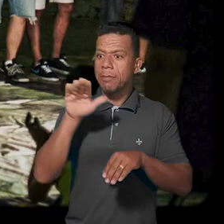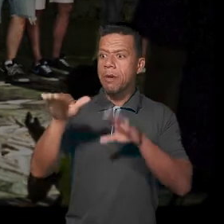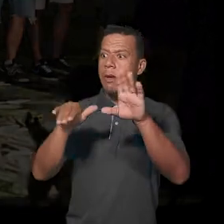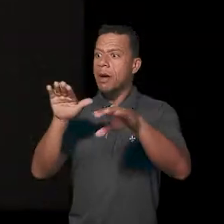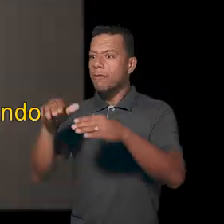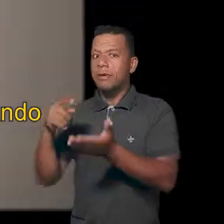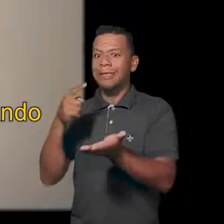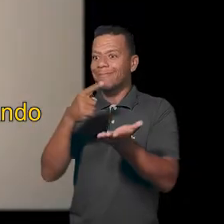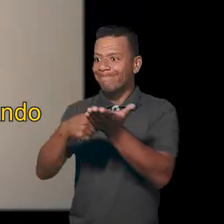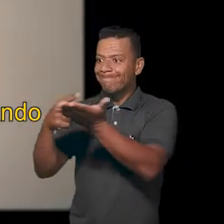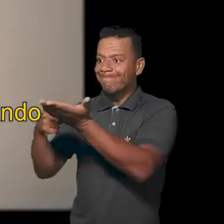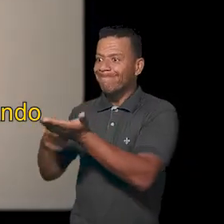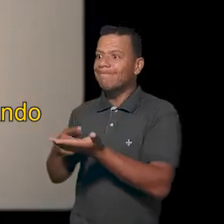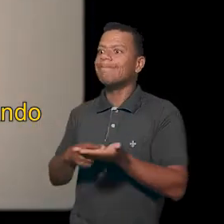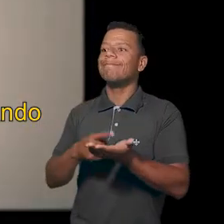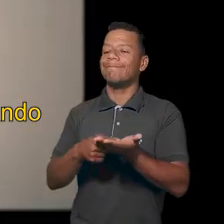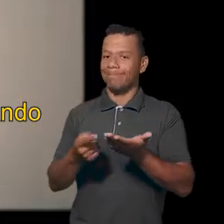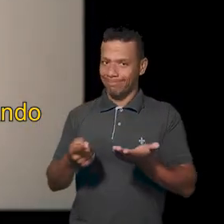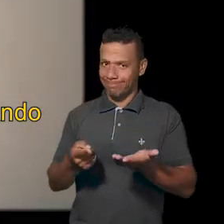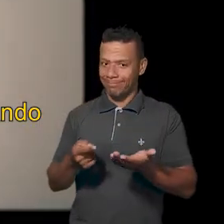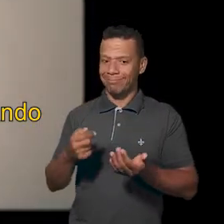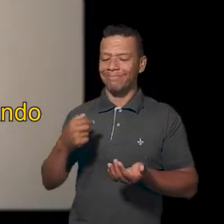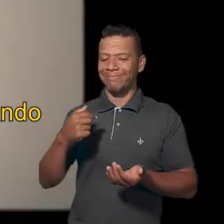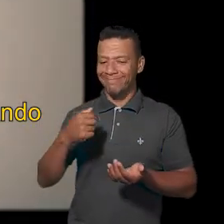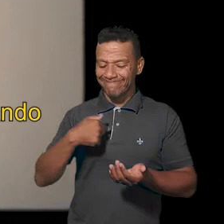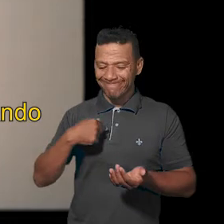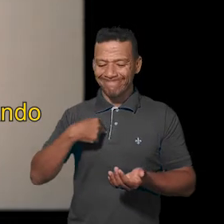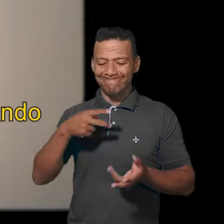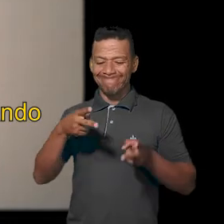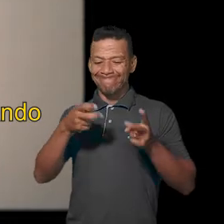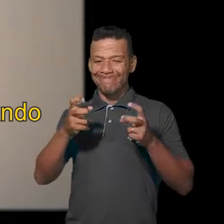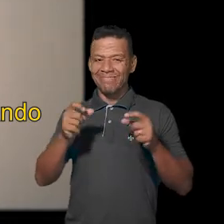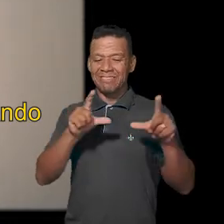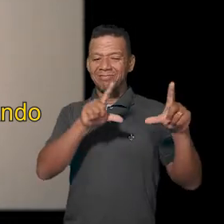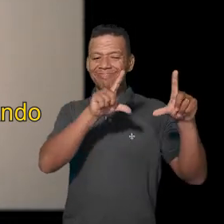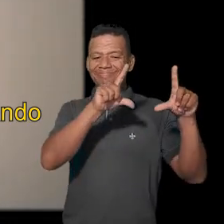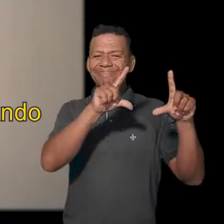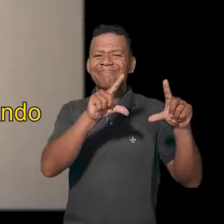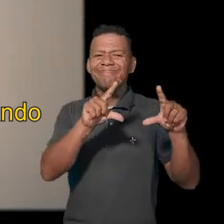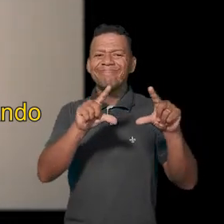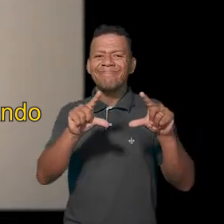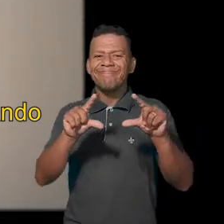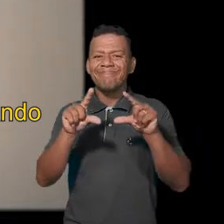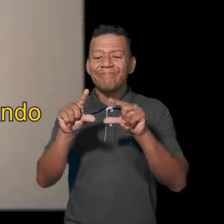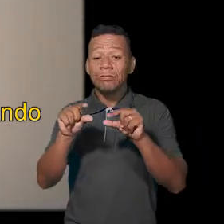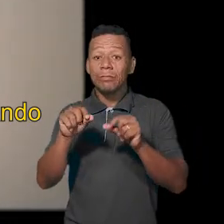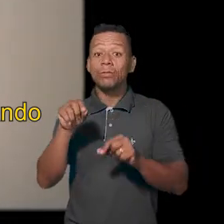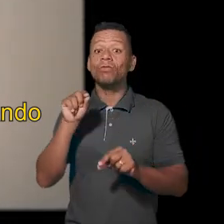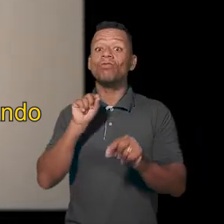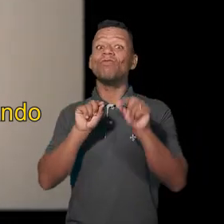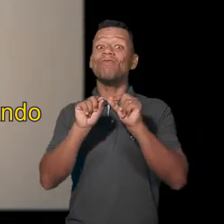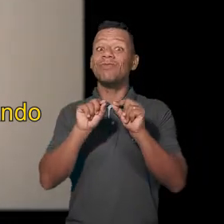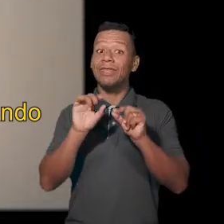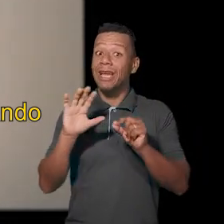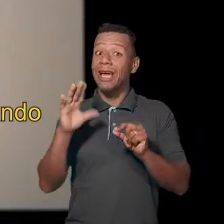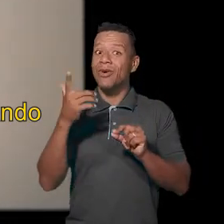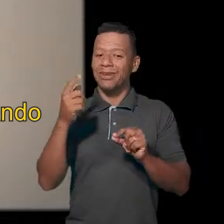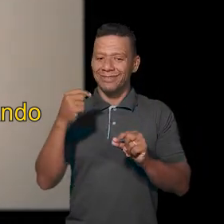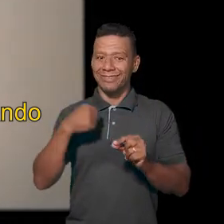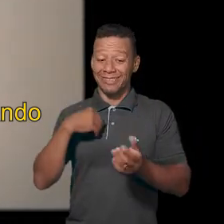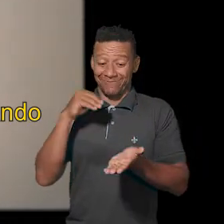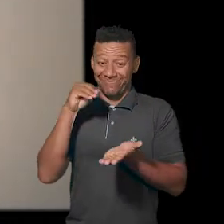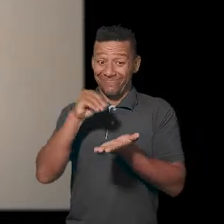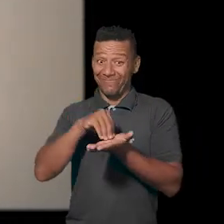interessados. Eu vi sim reduzir muito. Eu acho que não está chegando para os jovens do jeito que chegou